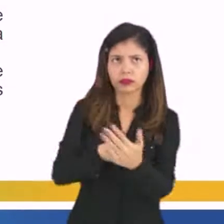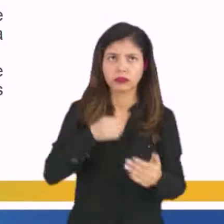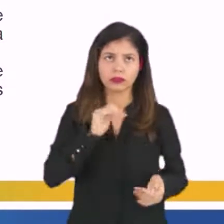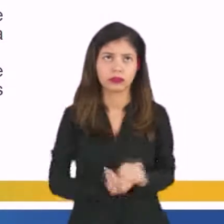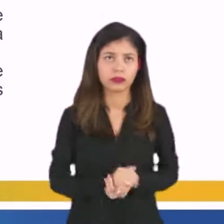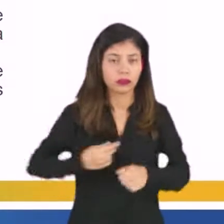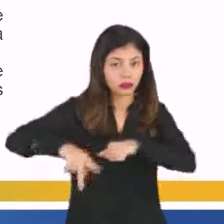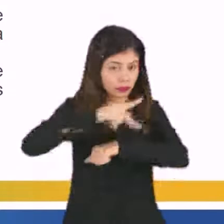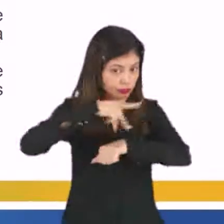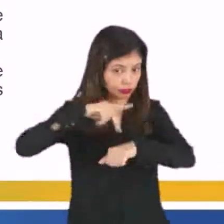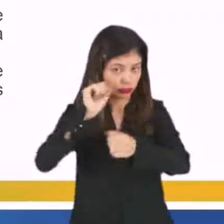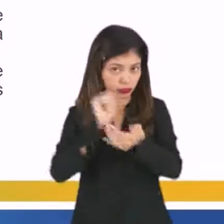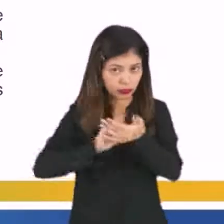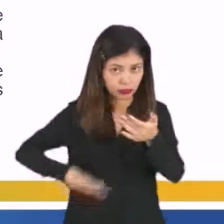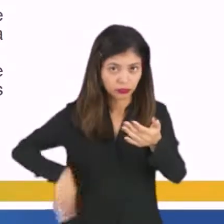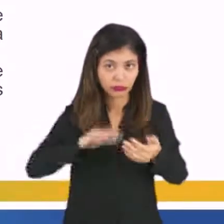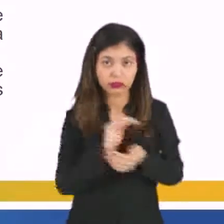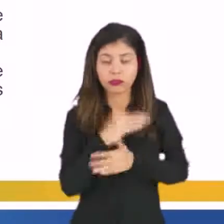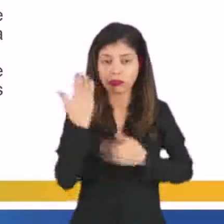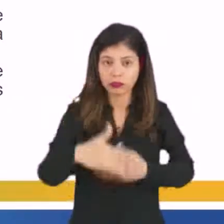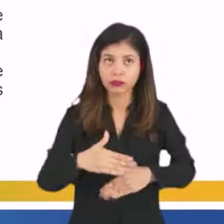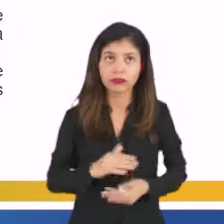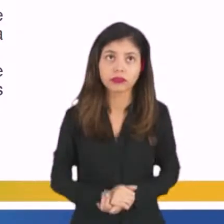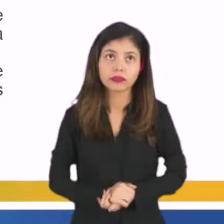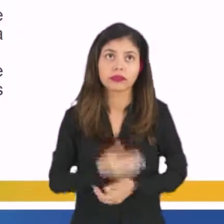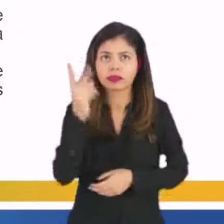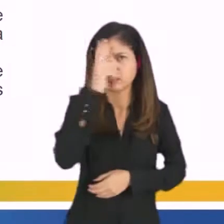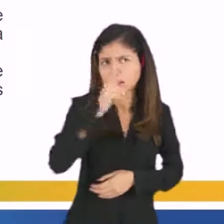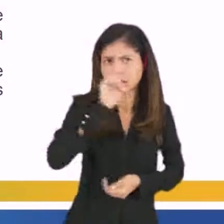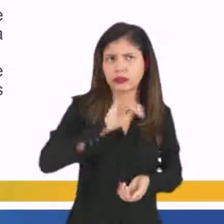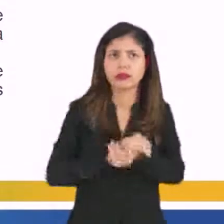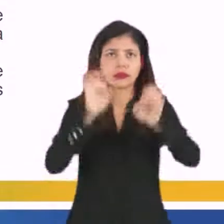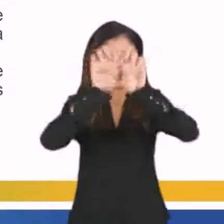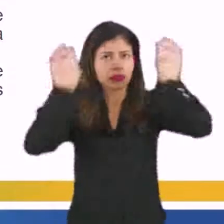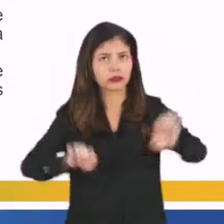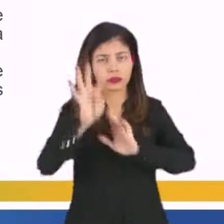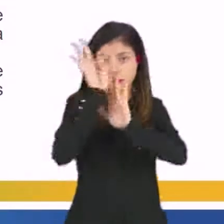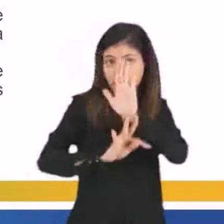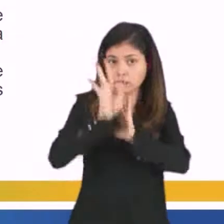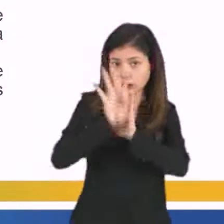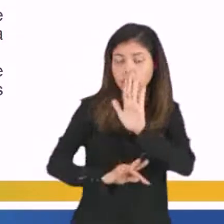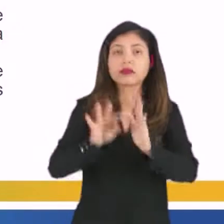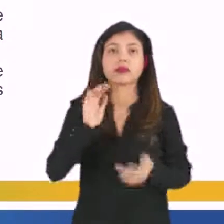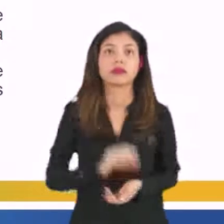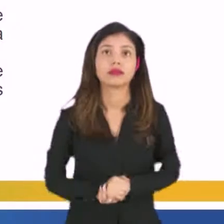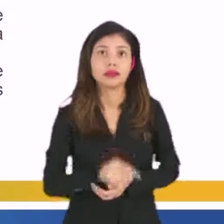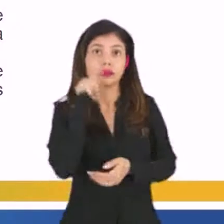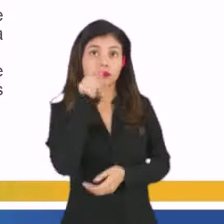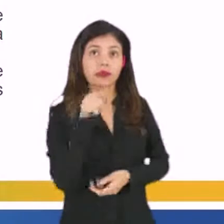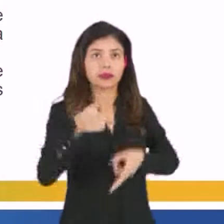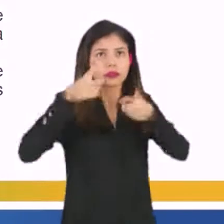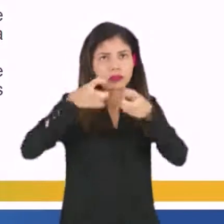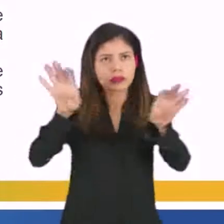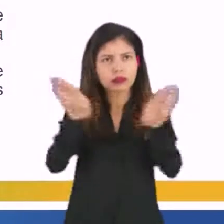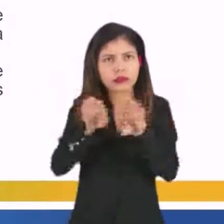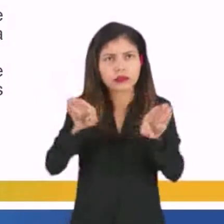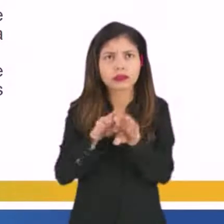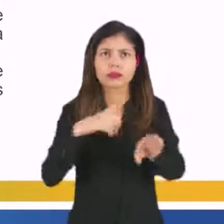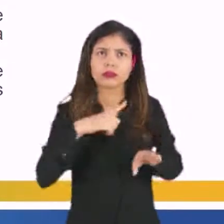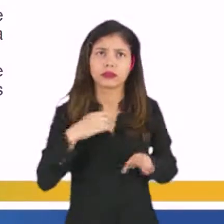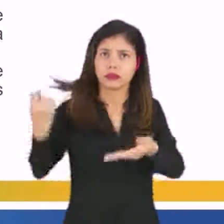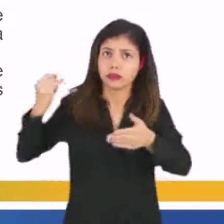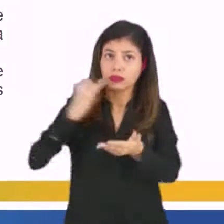nos exames do país. E lembrando da estrutura desse tipo de texto, você perceberá que ele